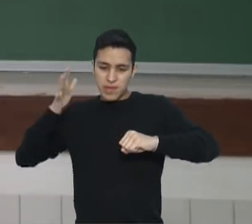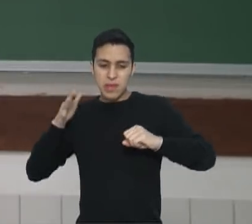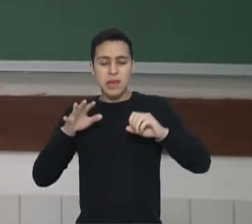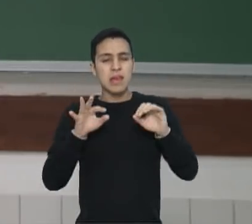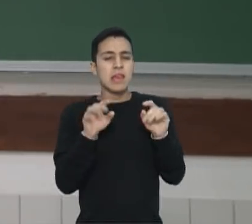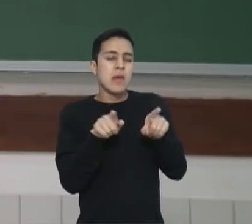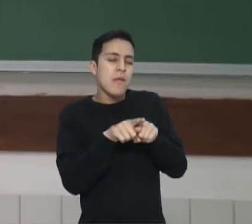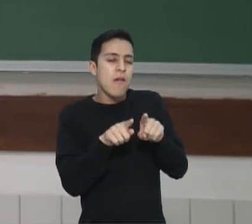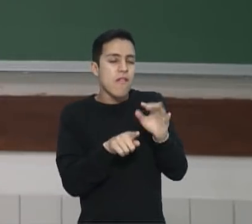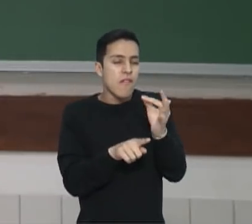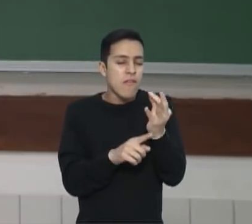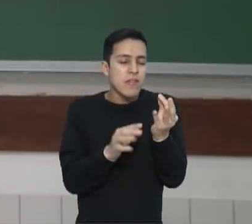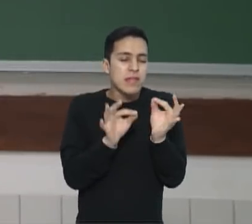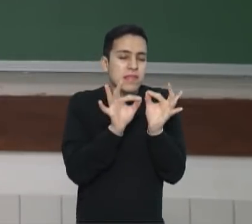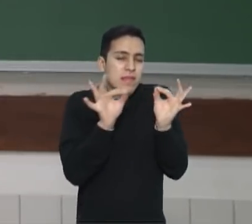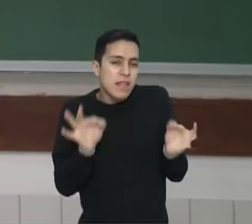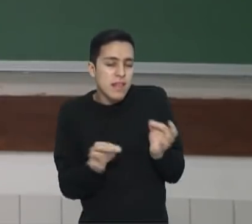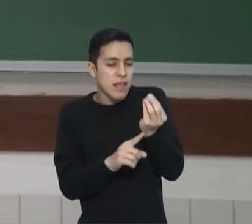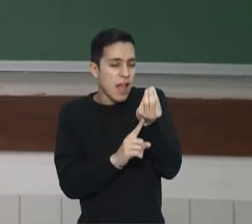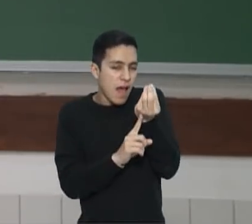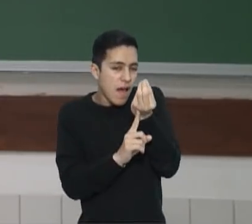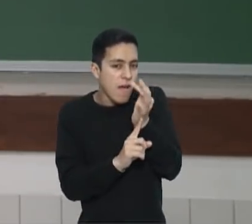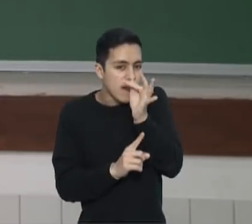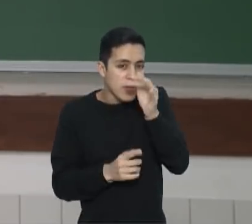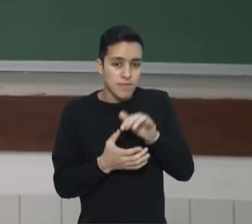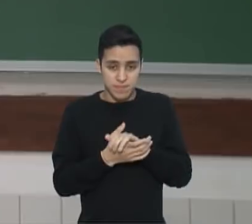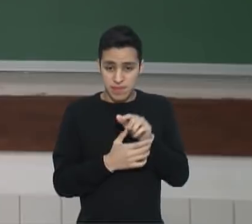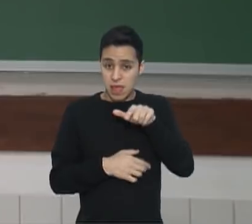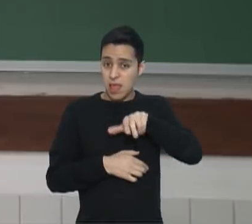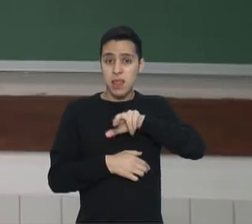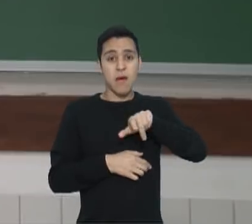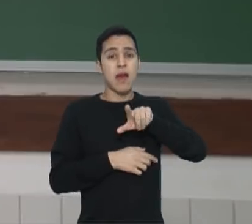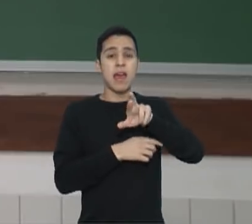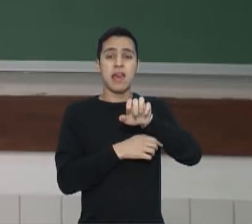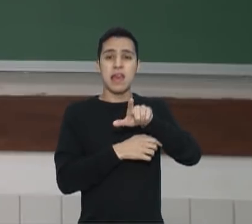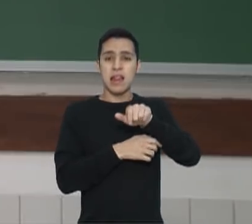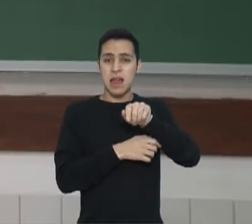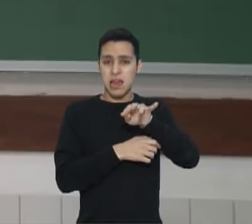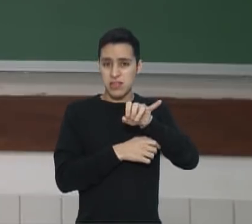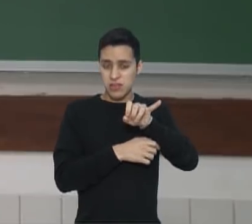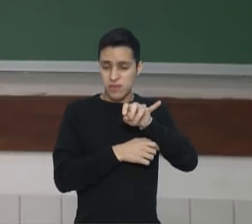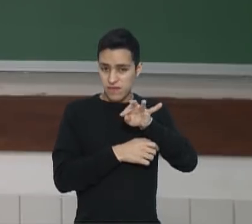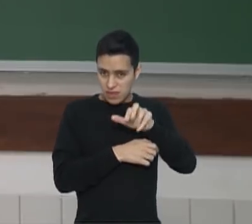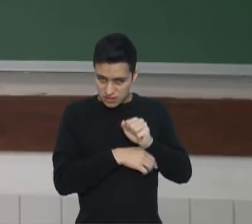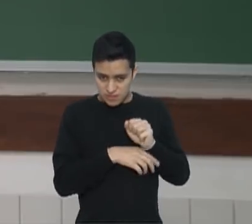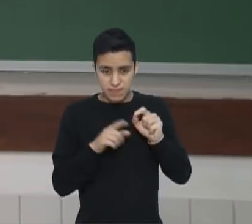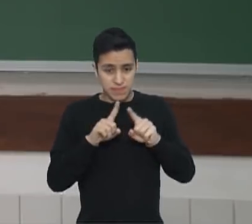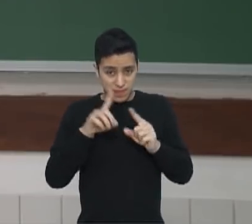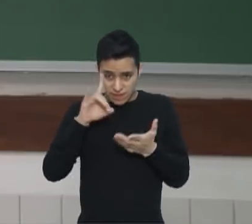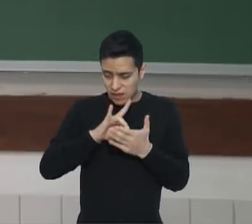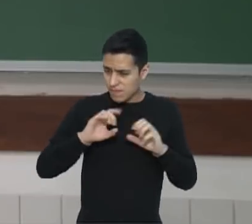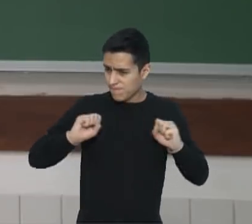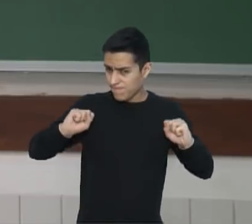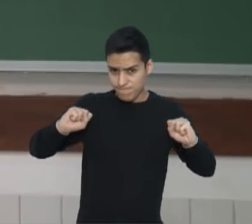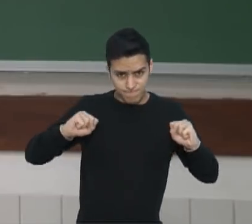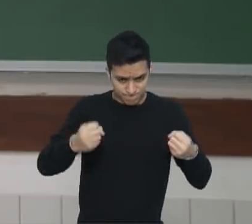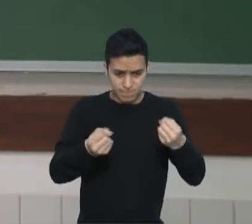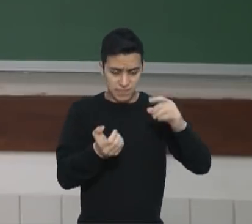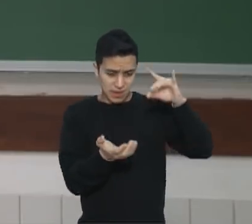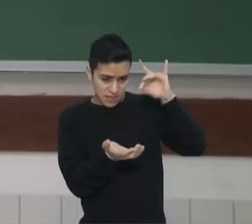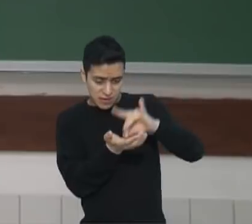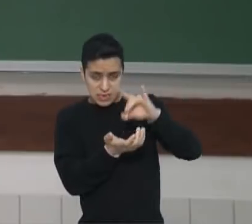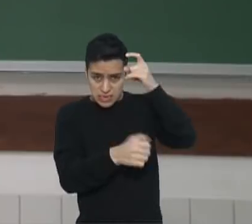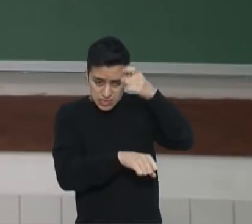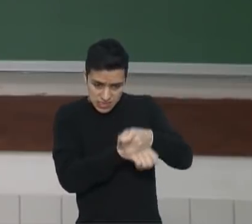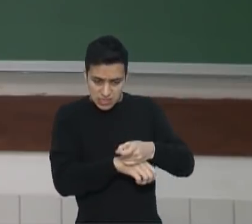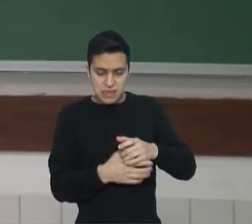flor em botão. Gandhi não era um relativista. Para o Gandhi, a verdade era dura, né? O material de maior